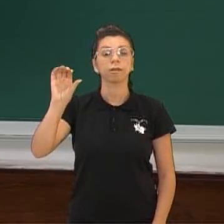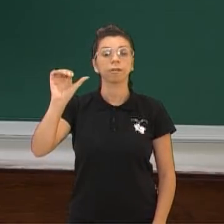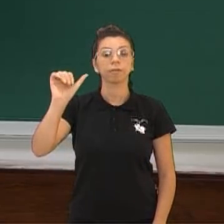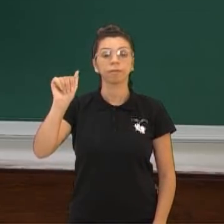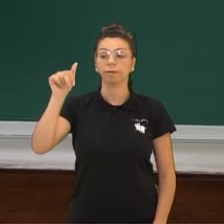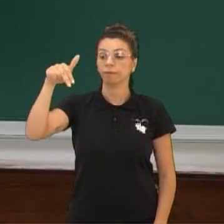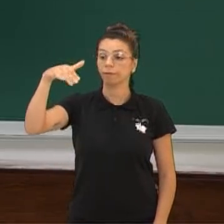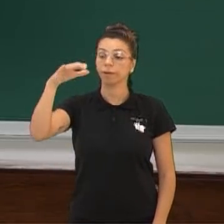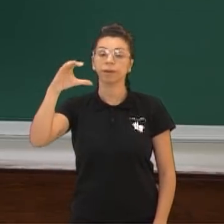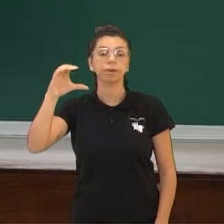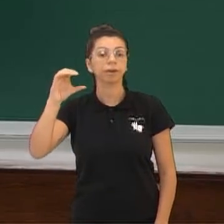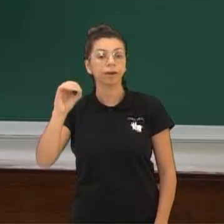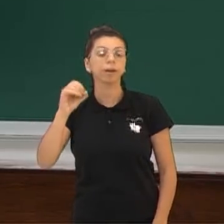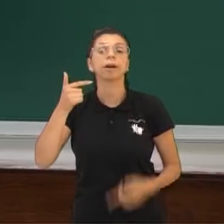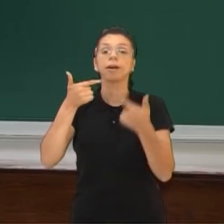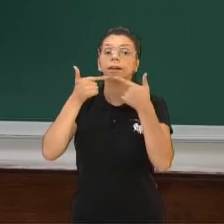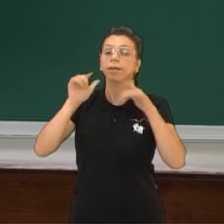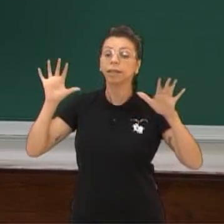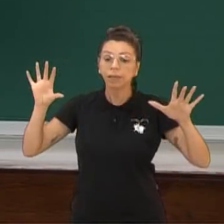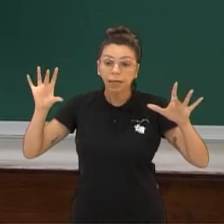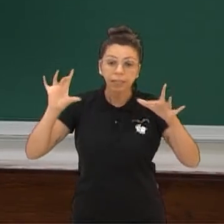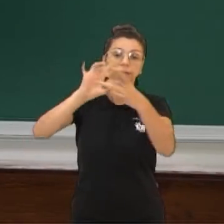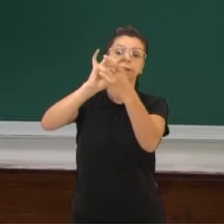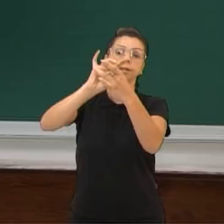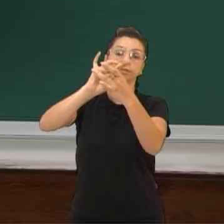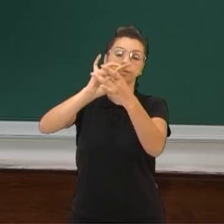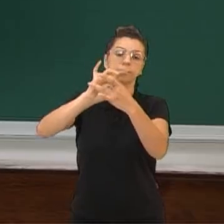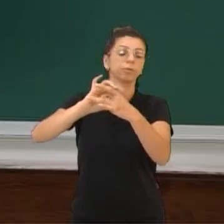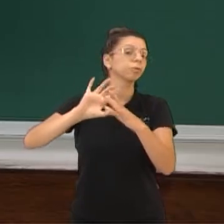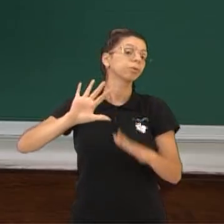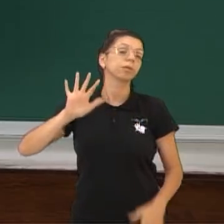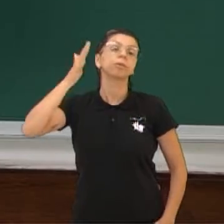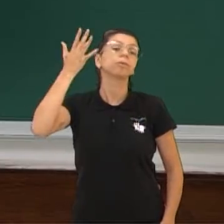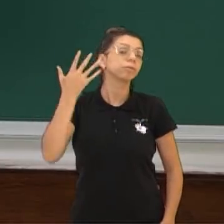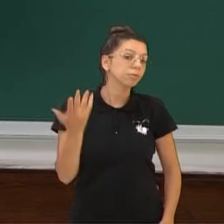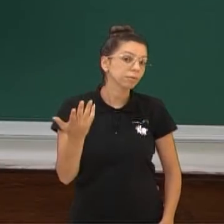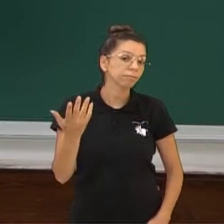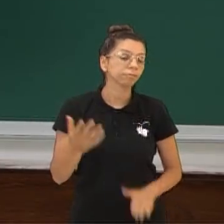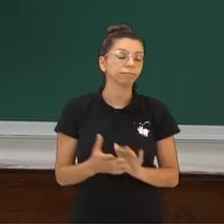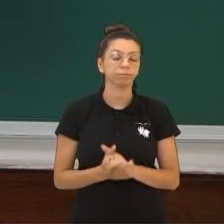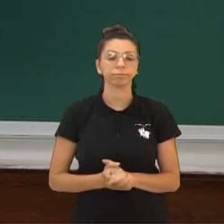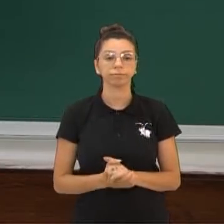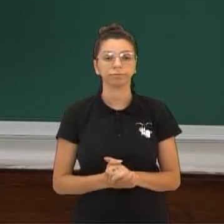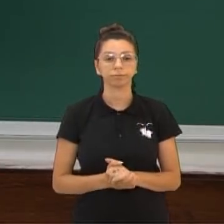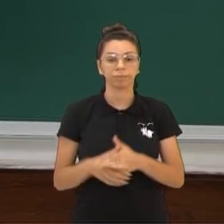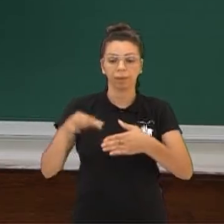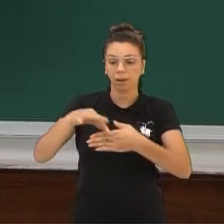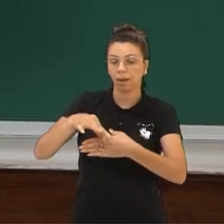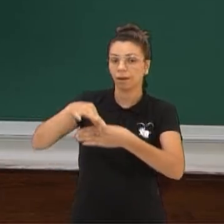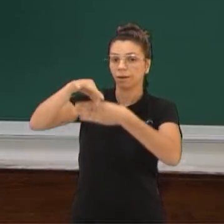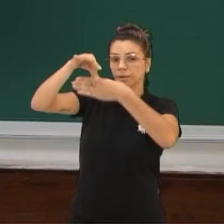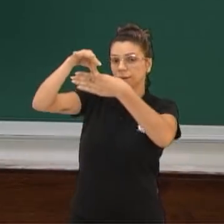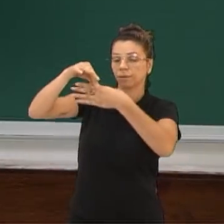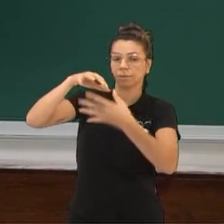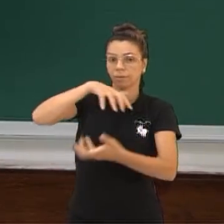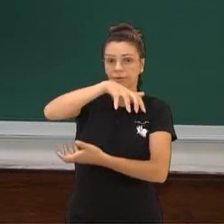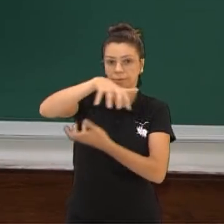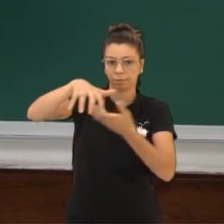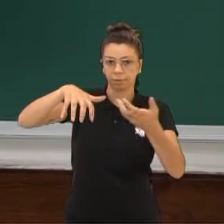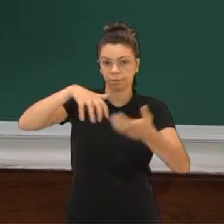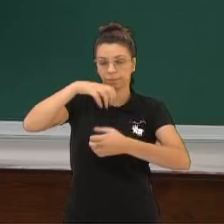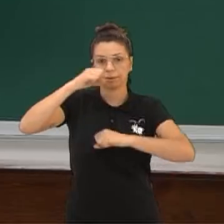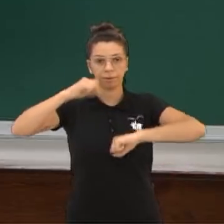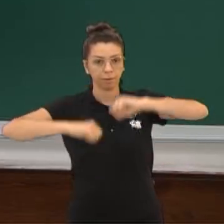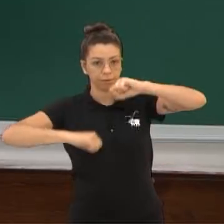Qual foi o evento, né, que fez com que ela se tornasse uma língua franca? A liderança britânica na Revolução